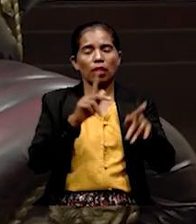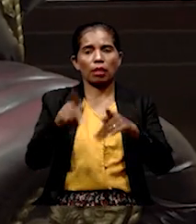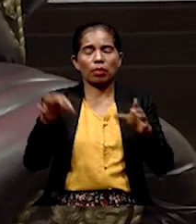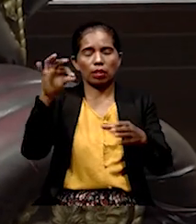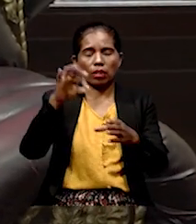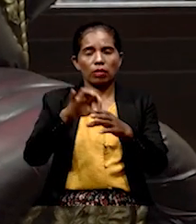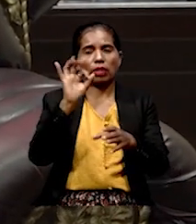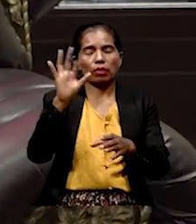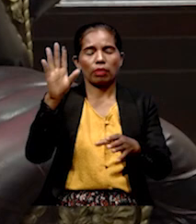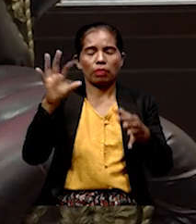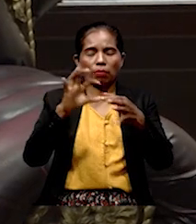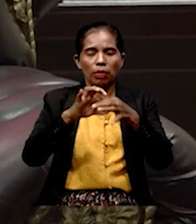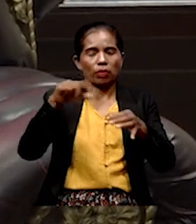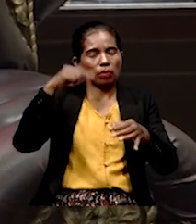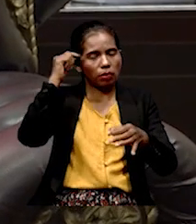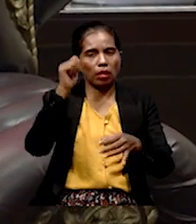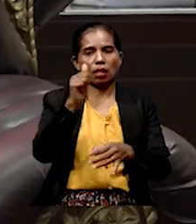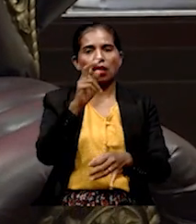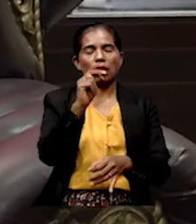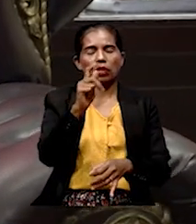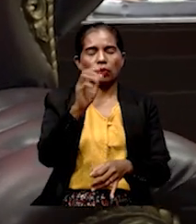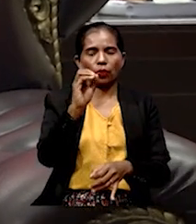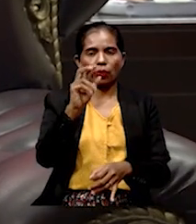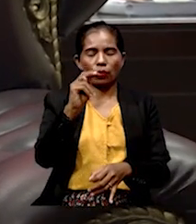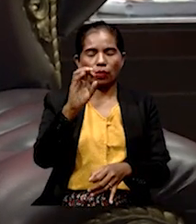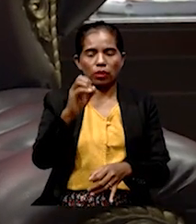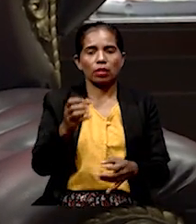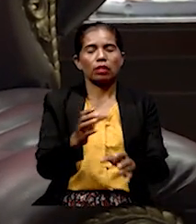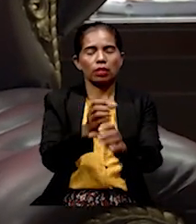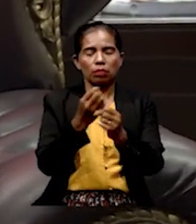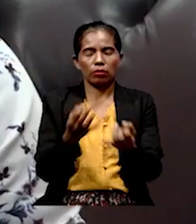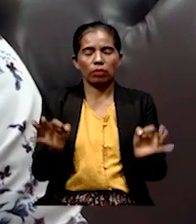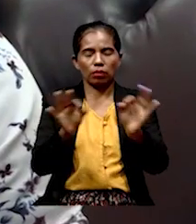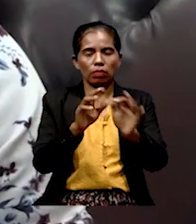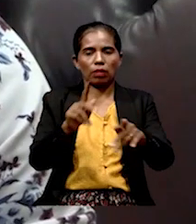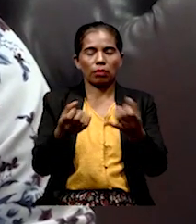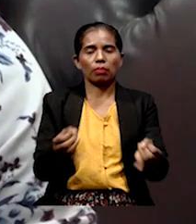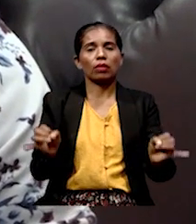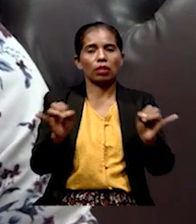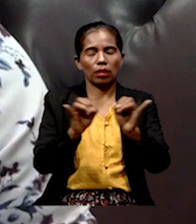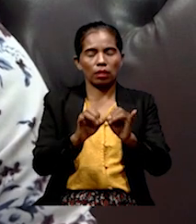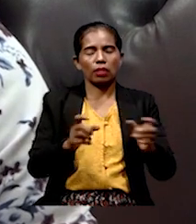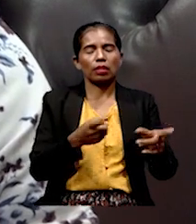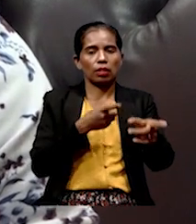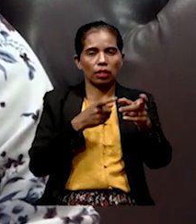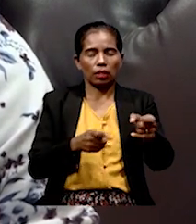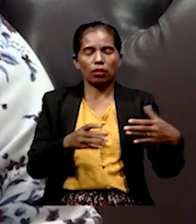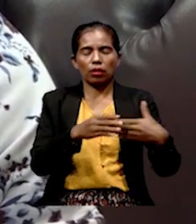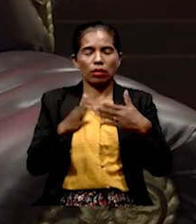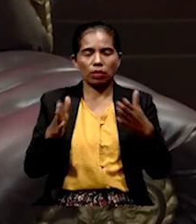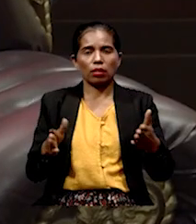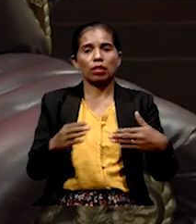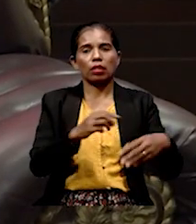katak membro governo Antonio Armindo simo informasaun si ema importante balung ho di tiru lider nasional balung ne be atu ukun estado